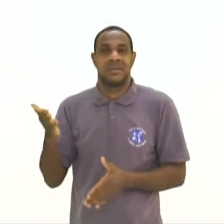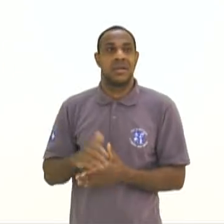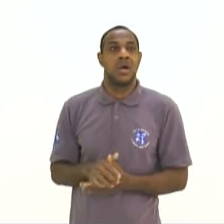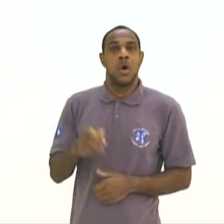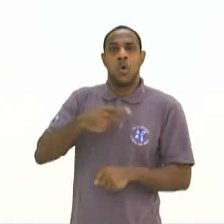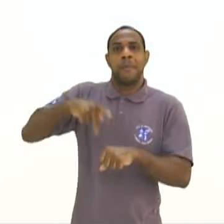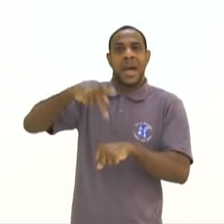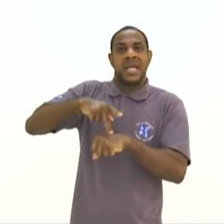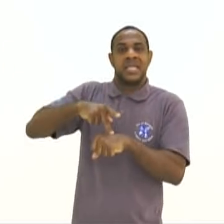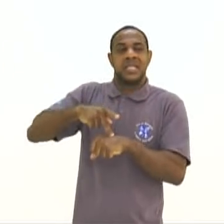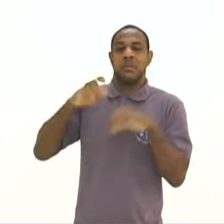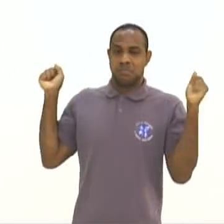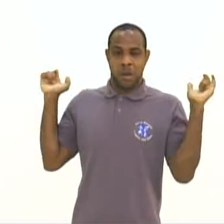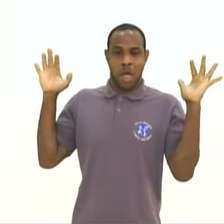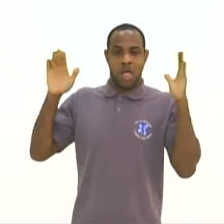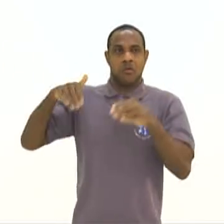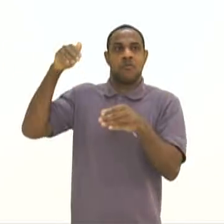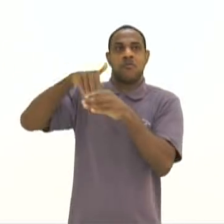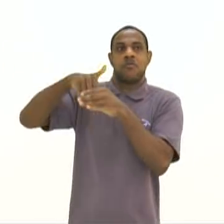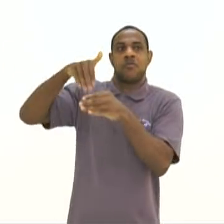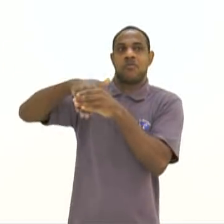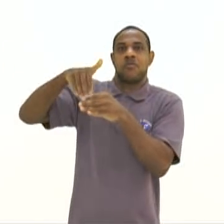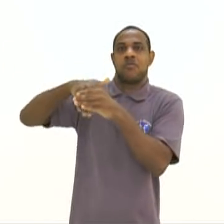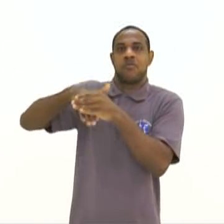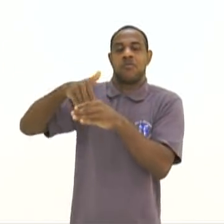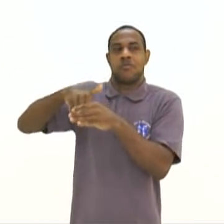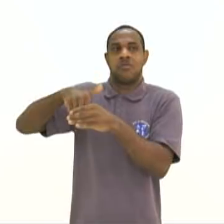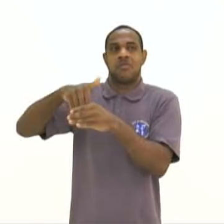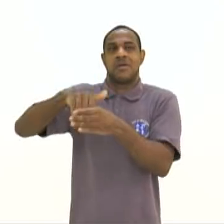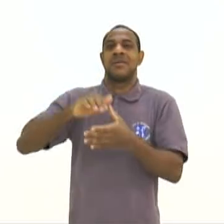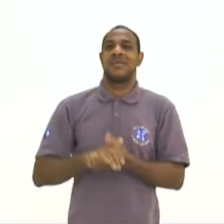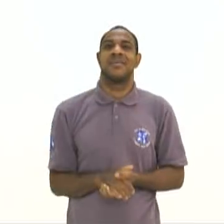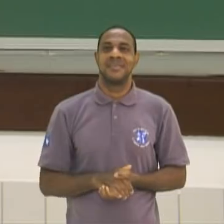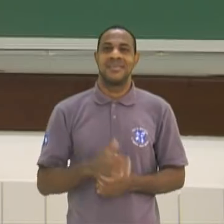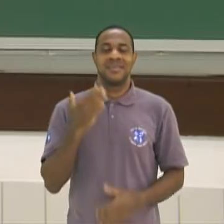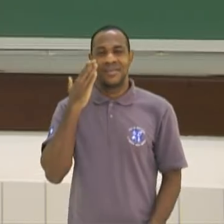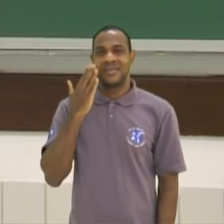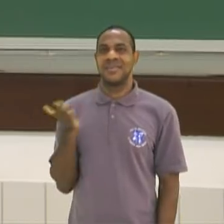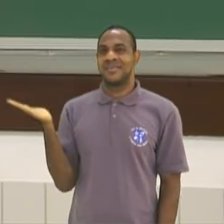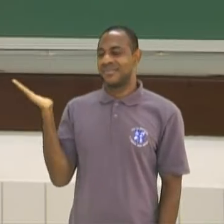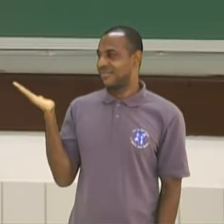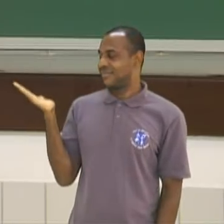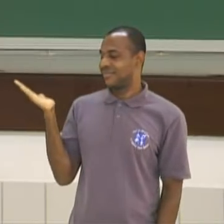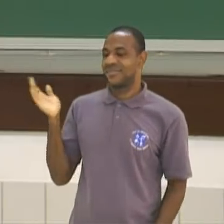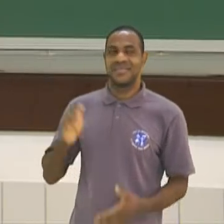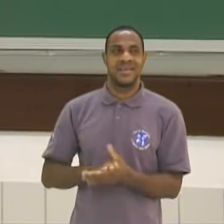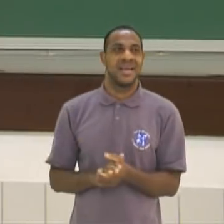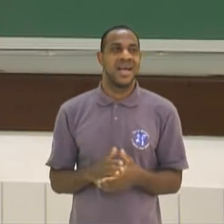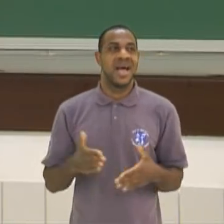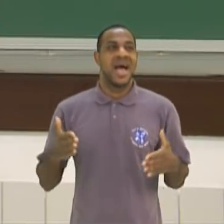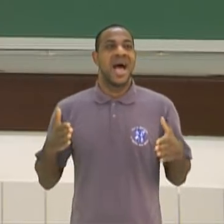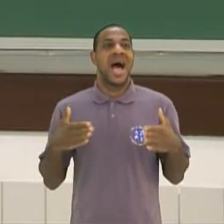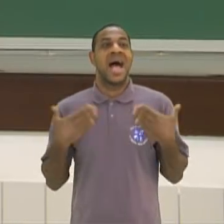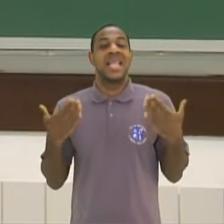votar. Então tá ali, amanhã, nas urnas, a metade do país. Então essa alegria, o Brasil estava voltando à democracia